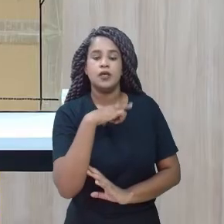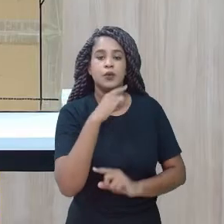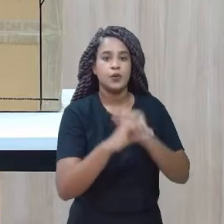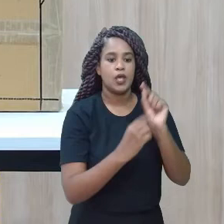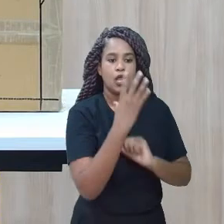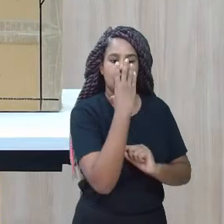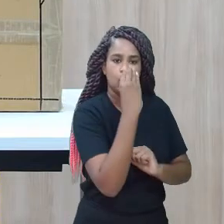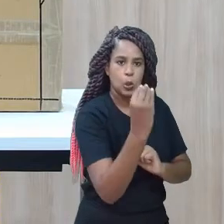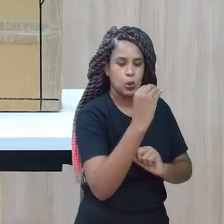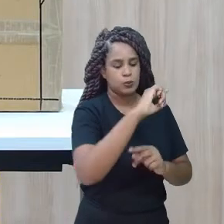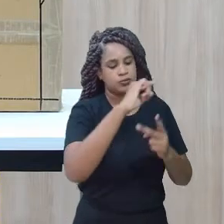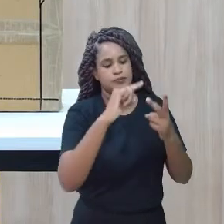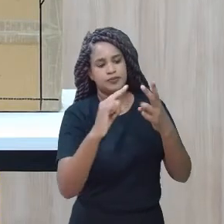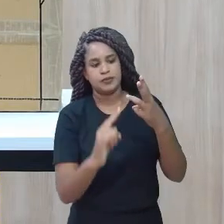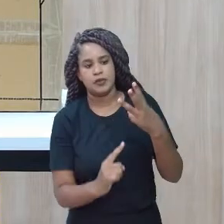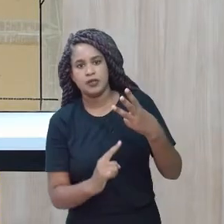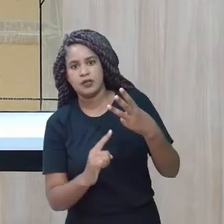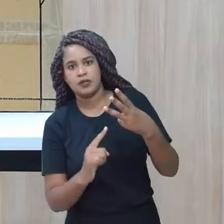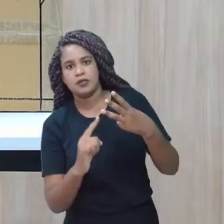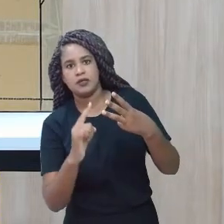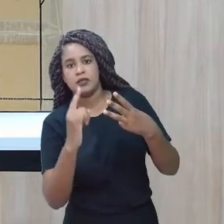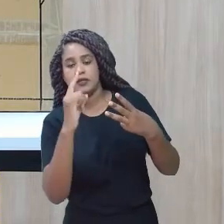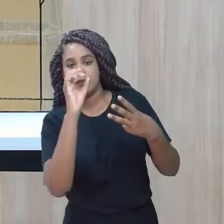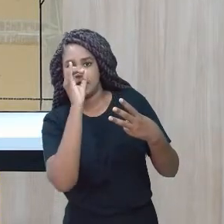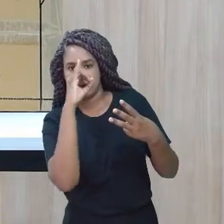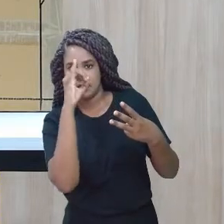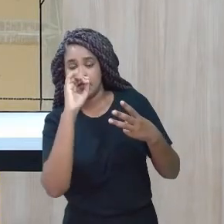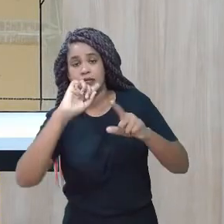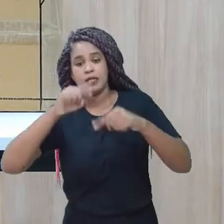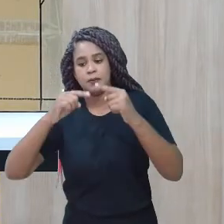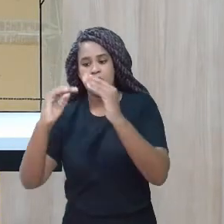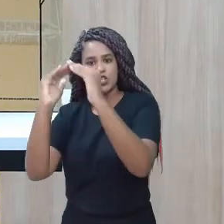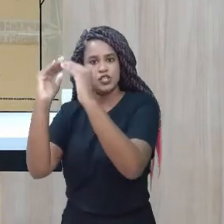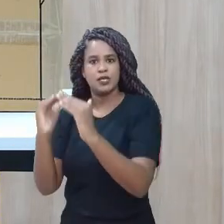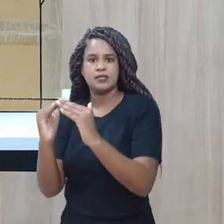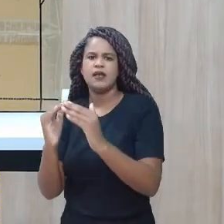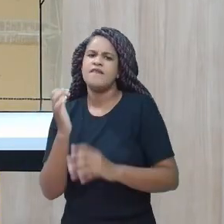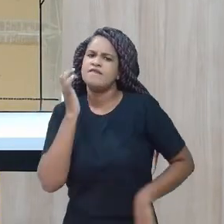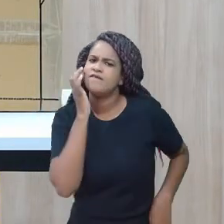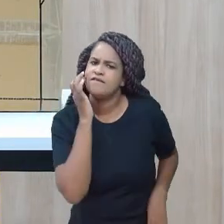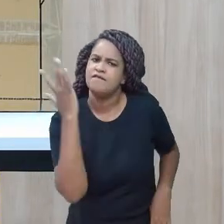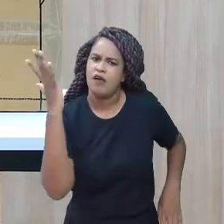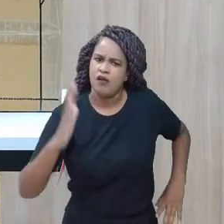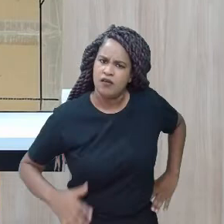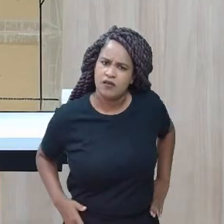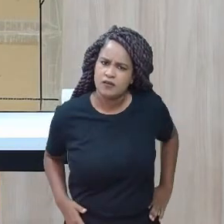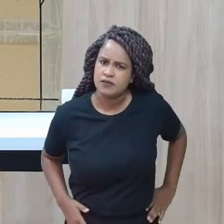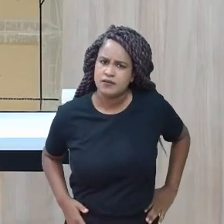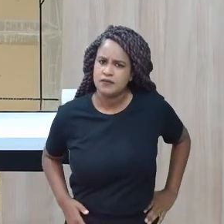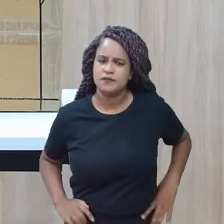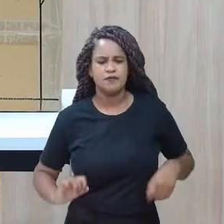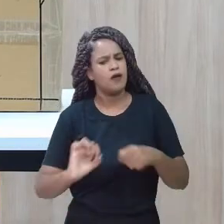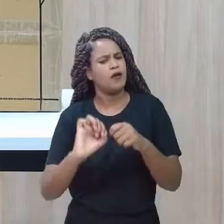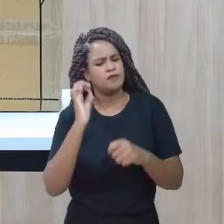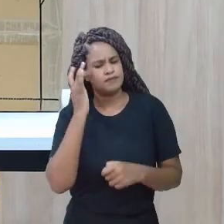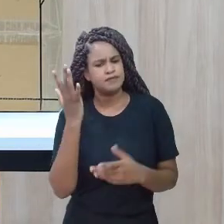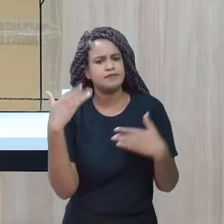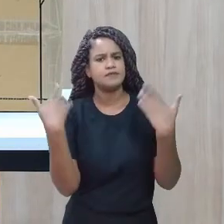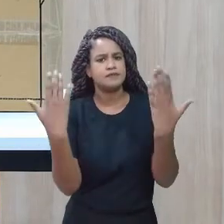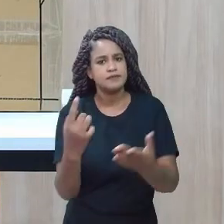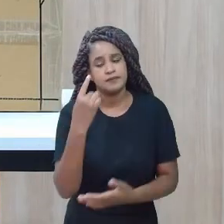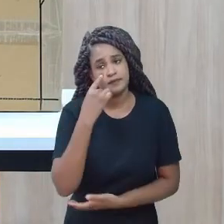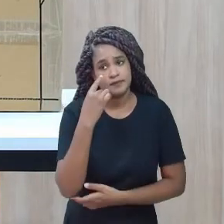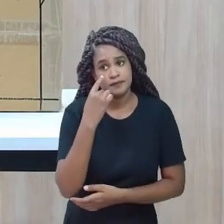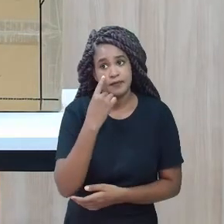que fácil. É fácil sim, não venha não, dá até para decalcar. Oxi. Bom, aí você vai recortar